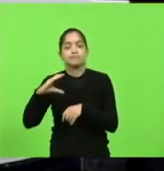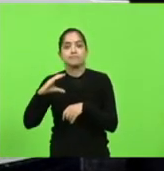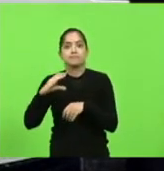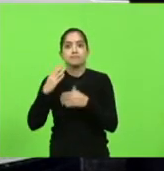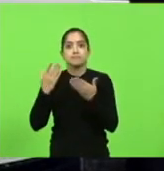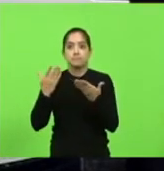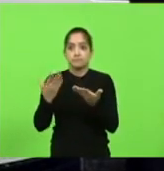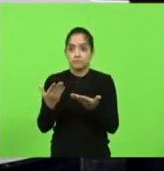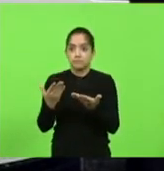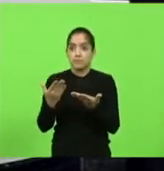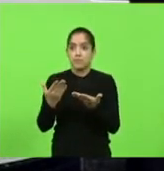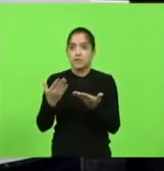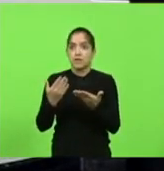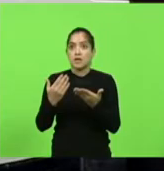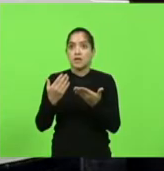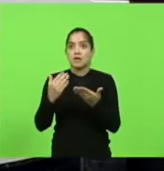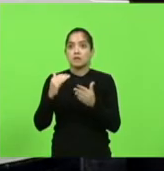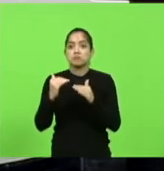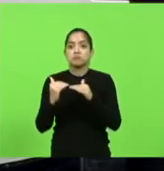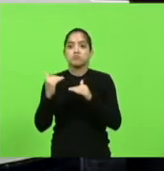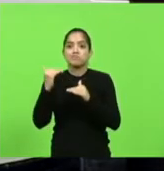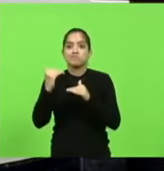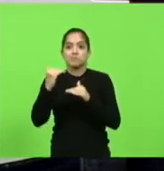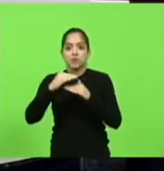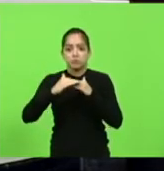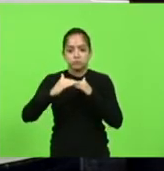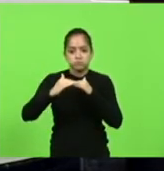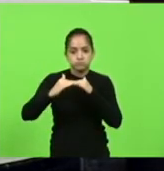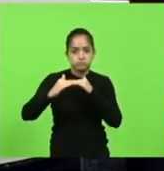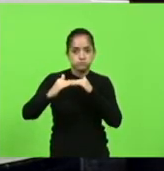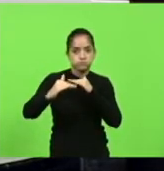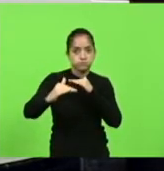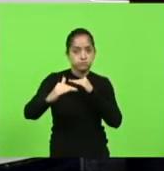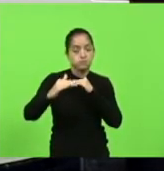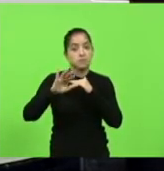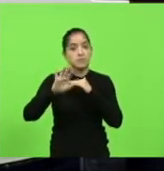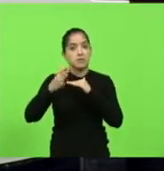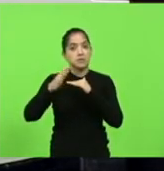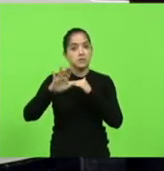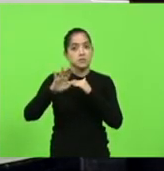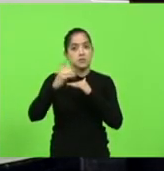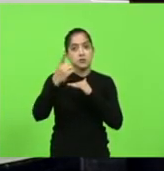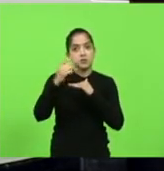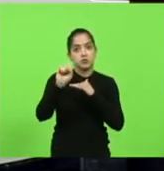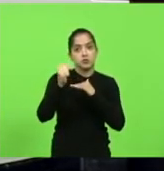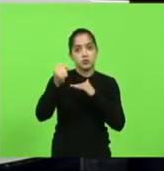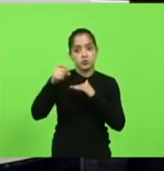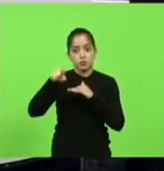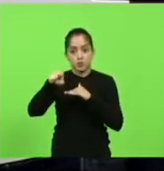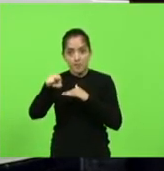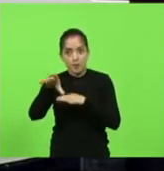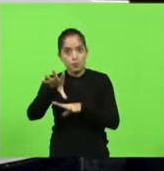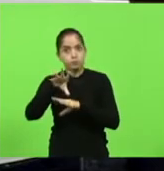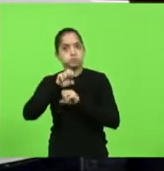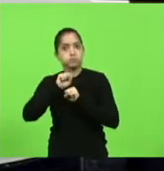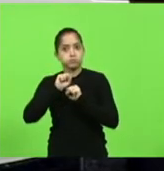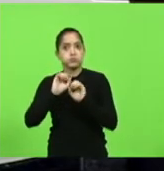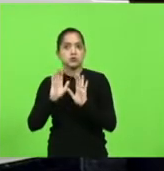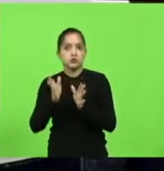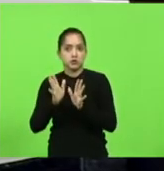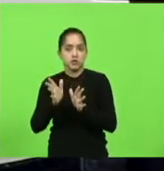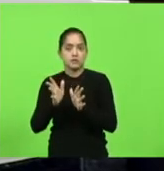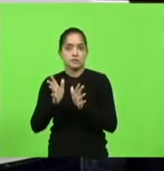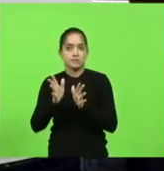estamos num nível de estabilidade, mas na média aí de 18 mil contaminados, é uma